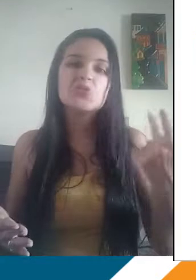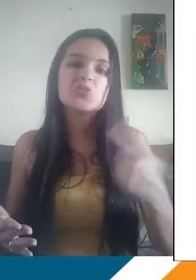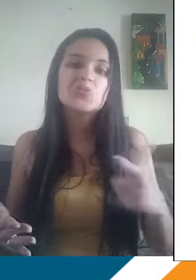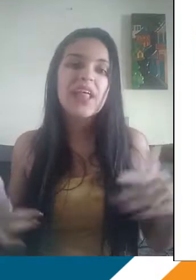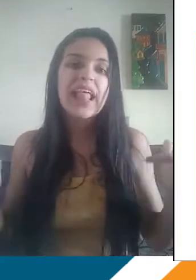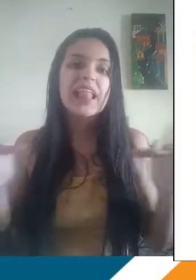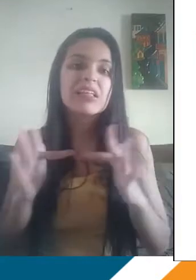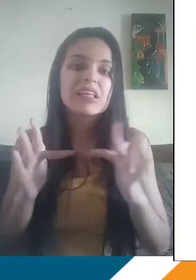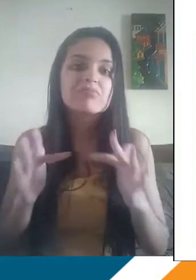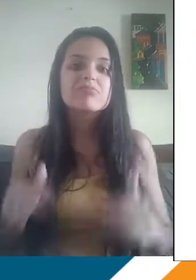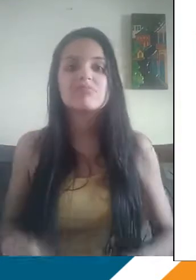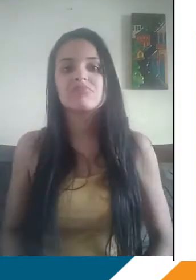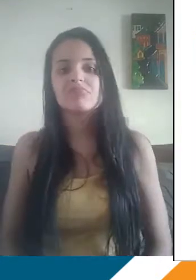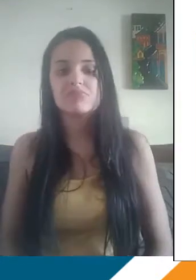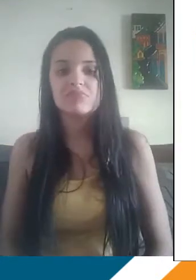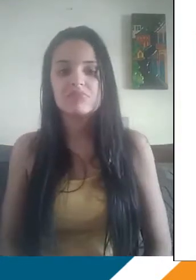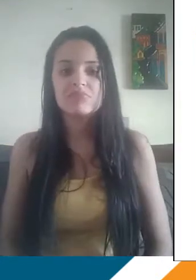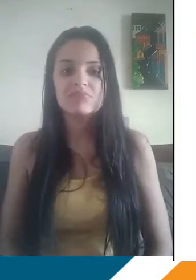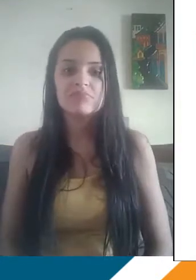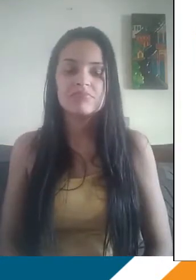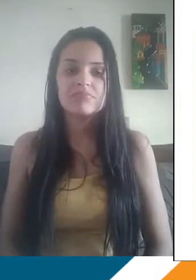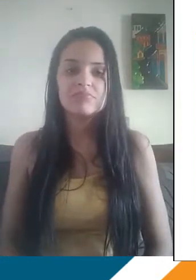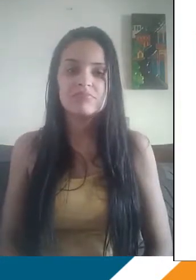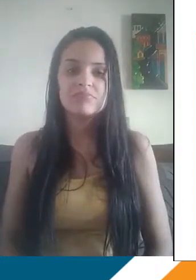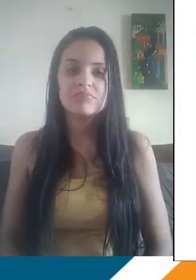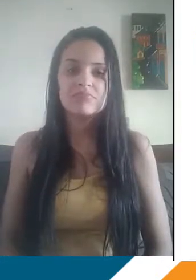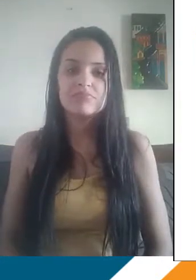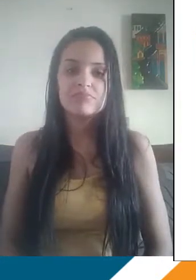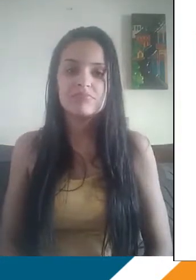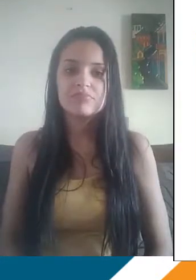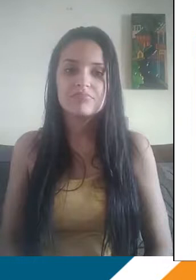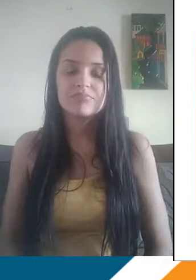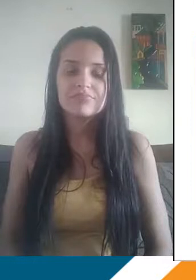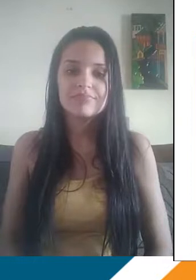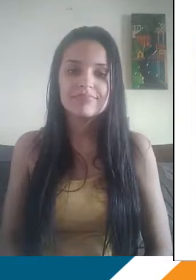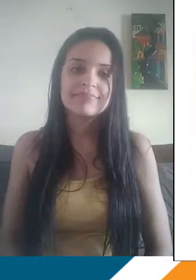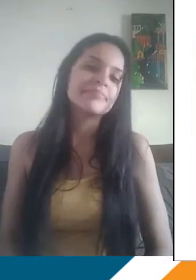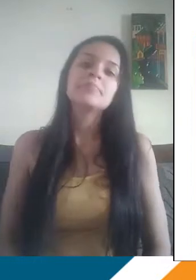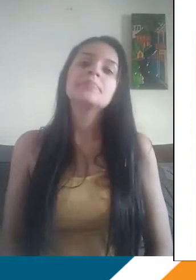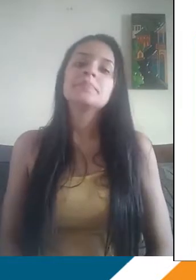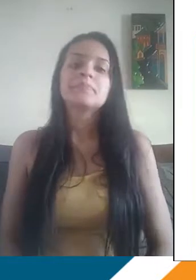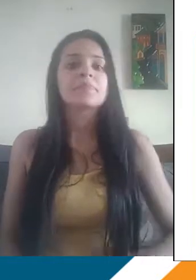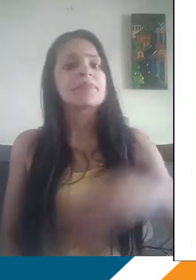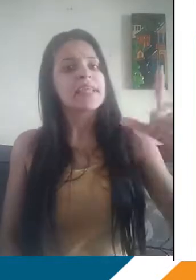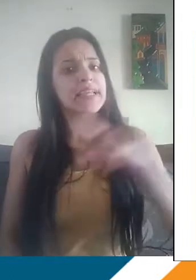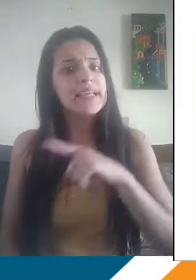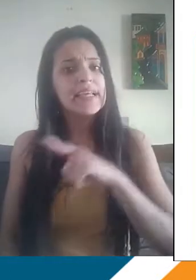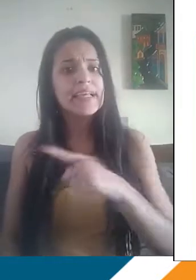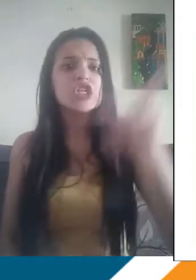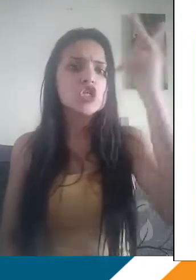aquela regularidade métrica, além da gente ter uma incorporação do cotidiano e o uso de